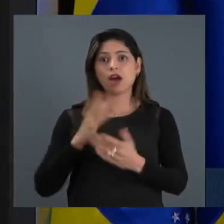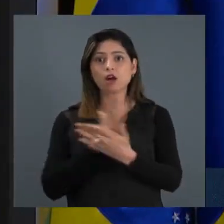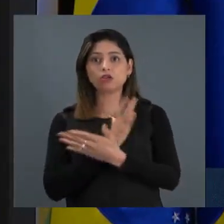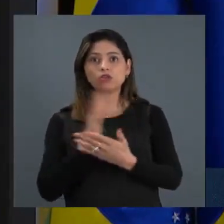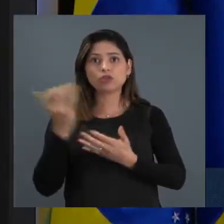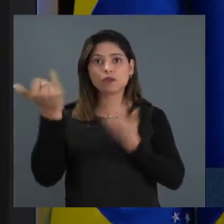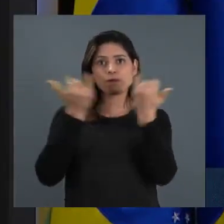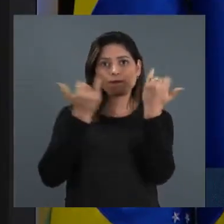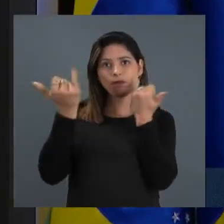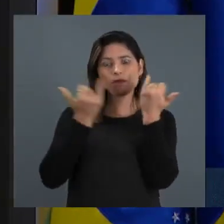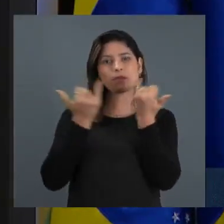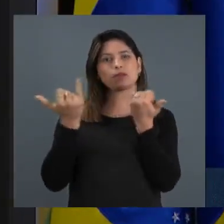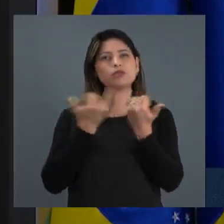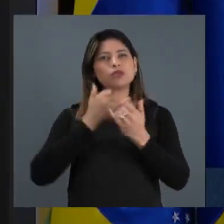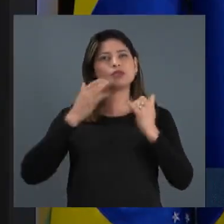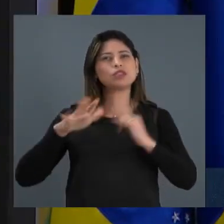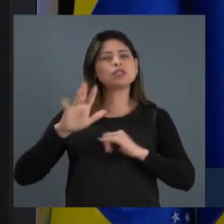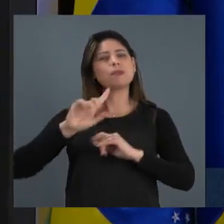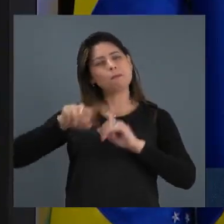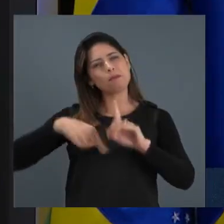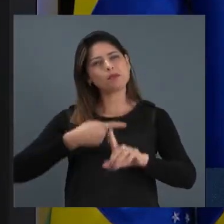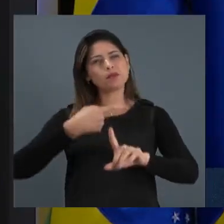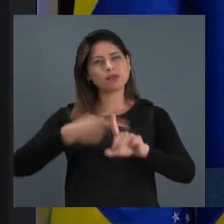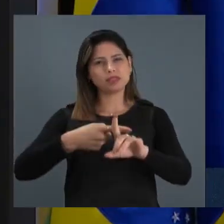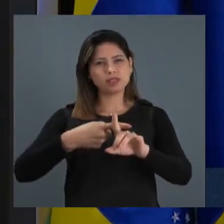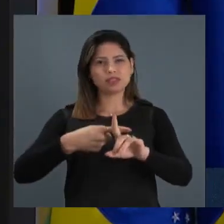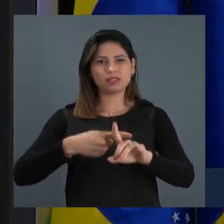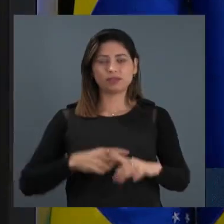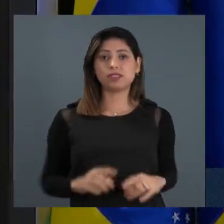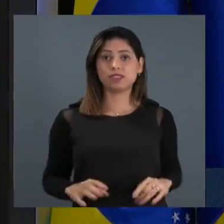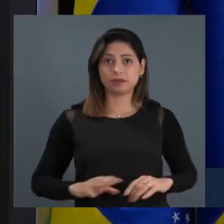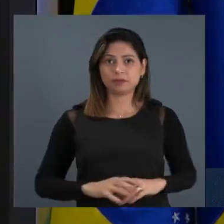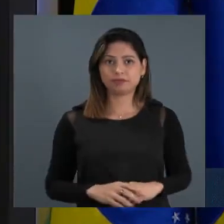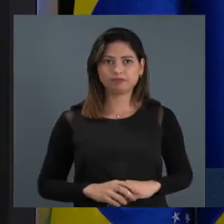informações aparentemente positivas, mas que